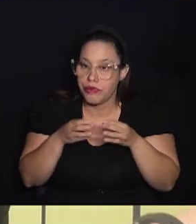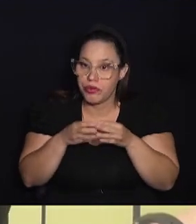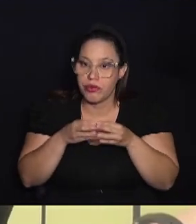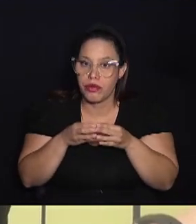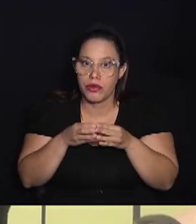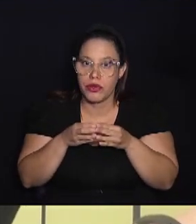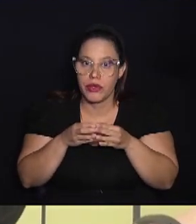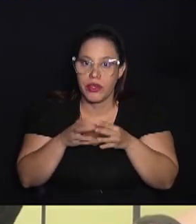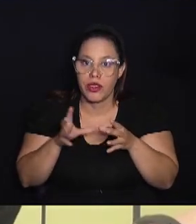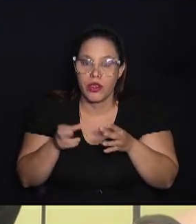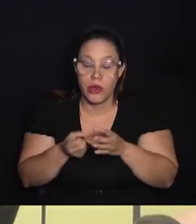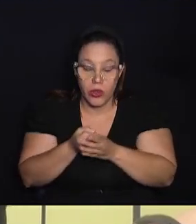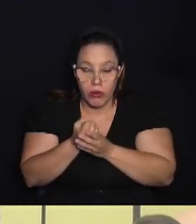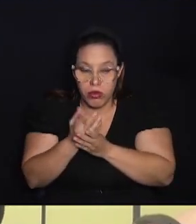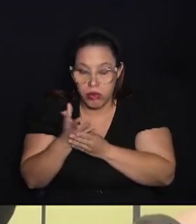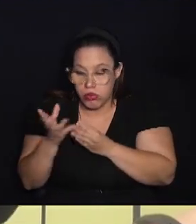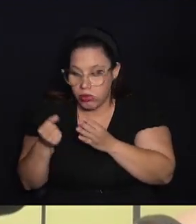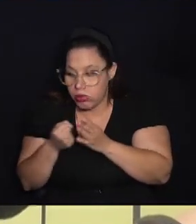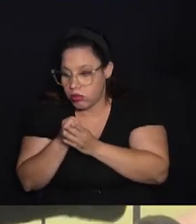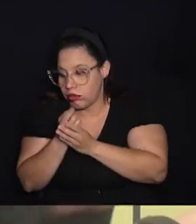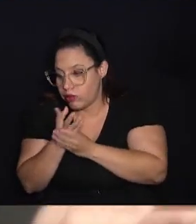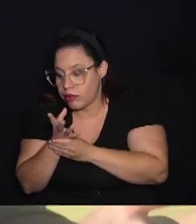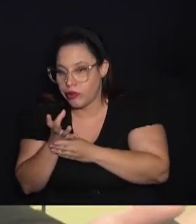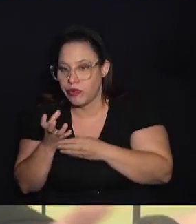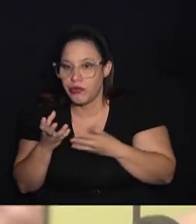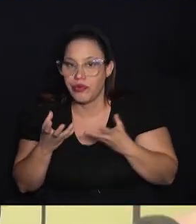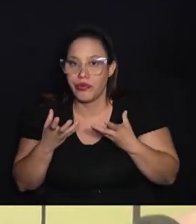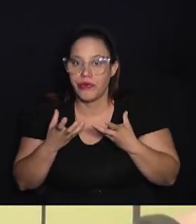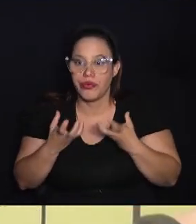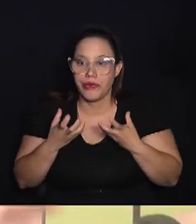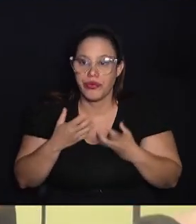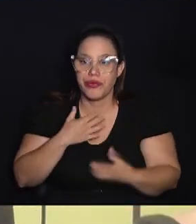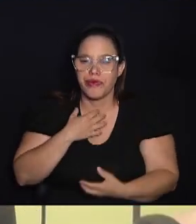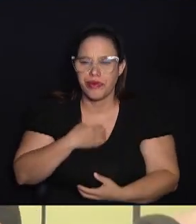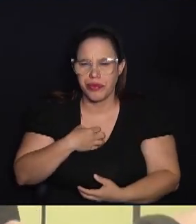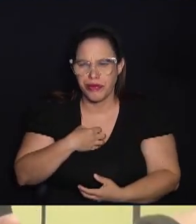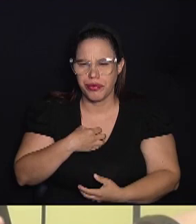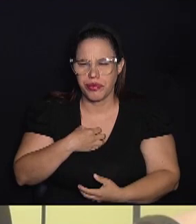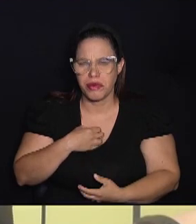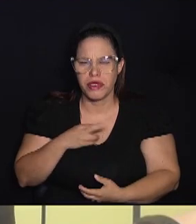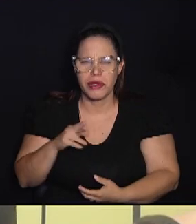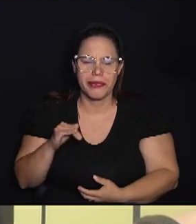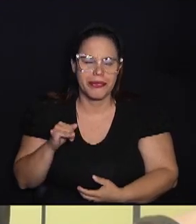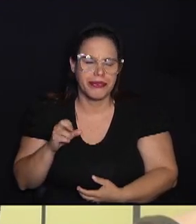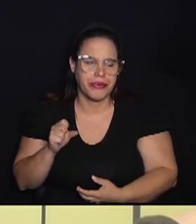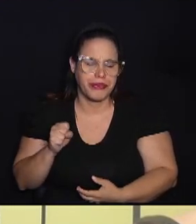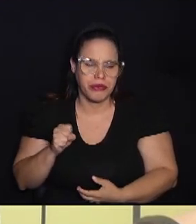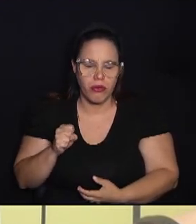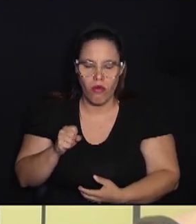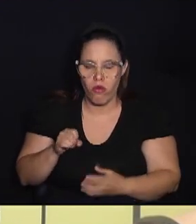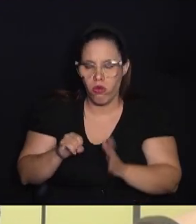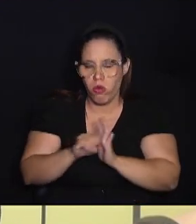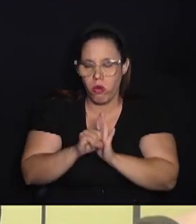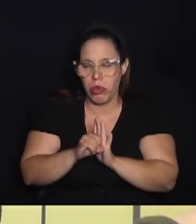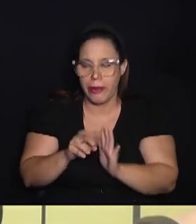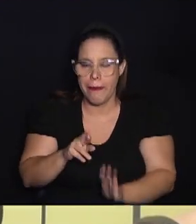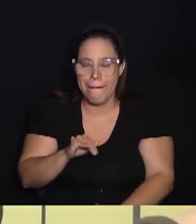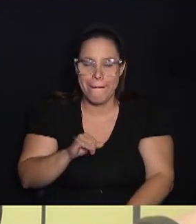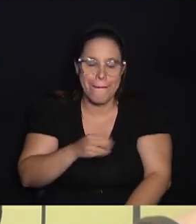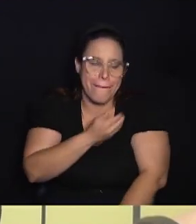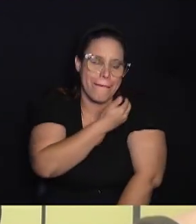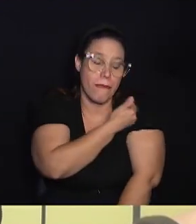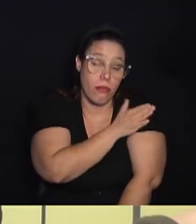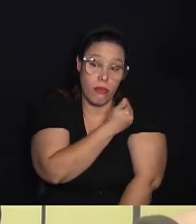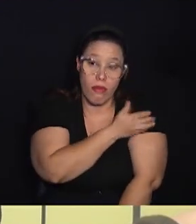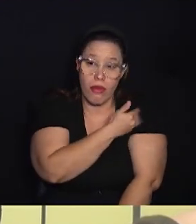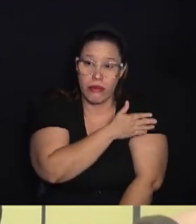cultivando o que cada pessoa está querendo cultivar em si Independente de gênero Então na verdade eh o preconceito